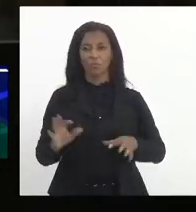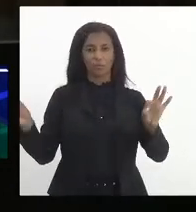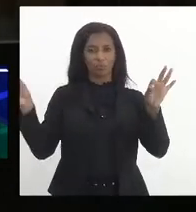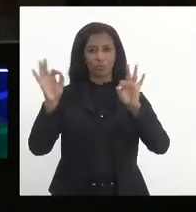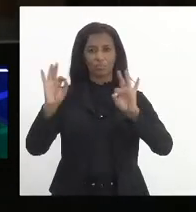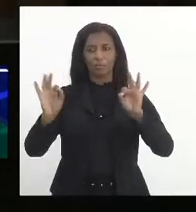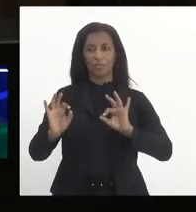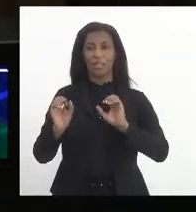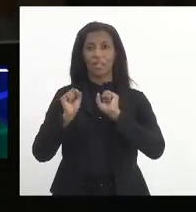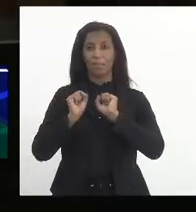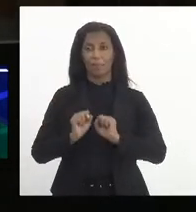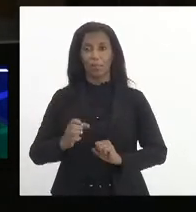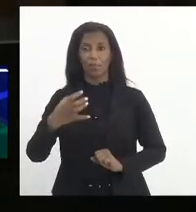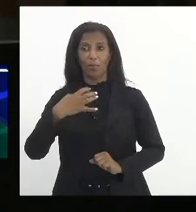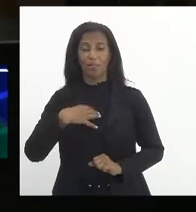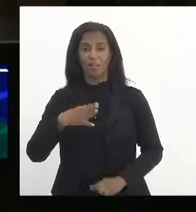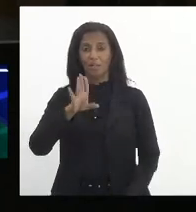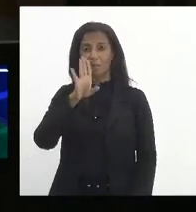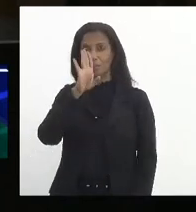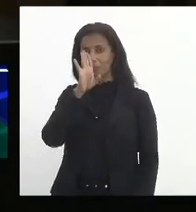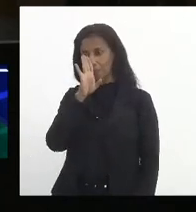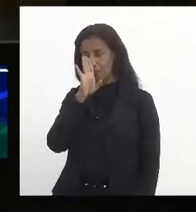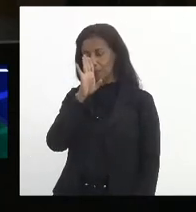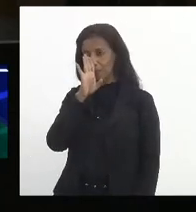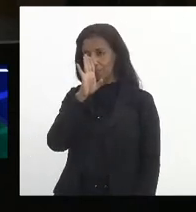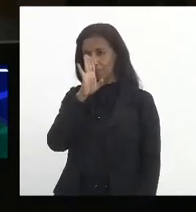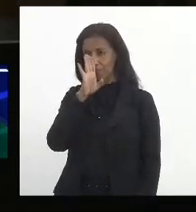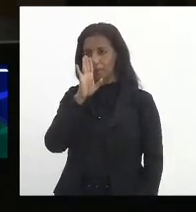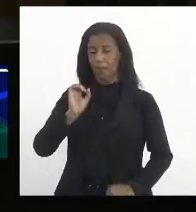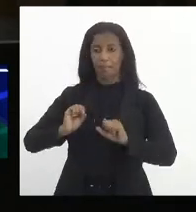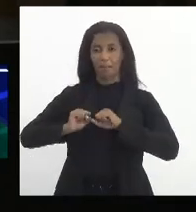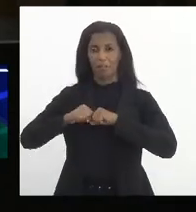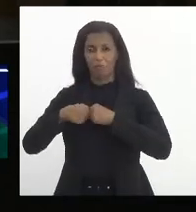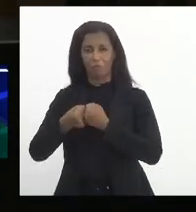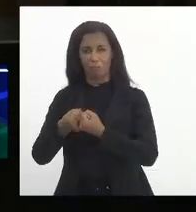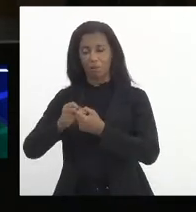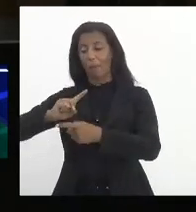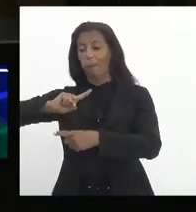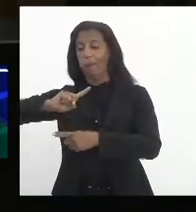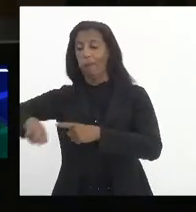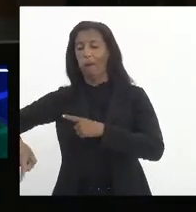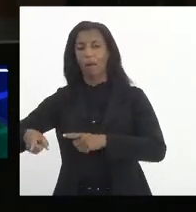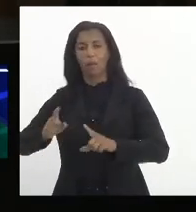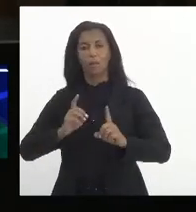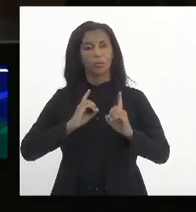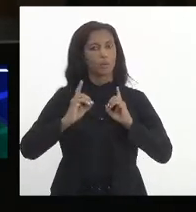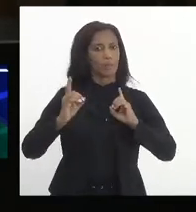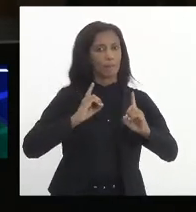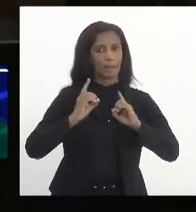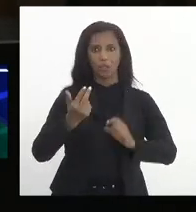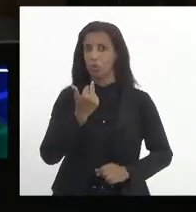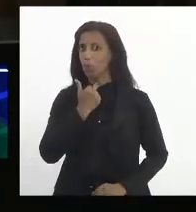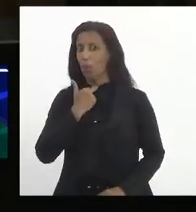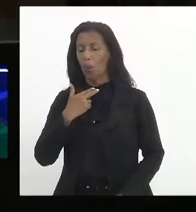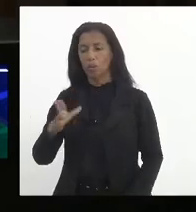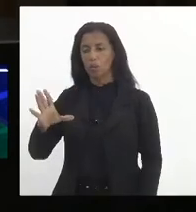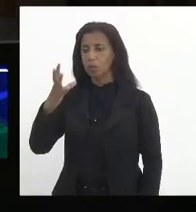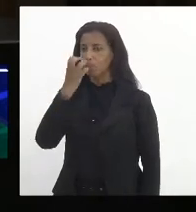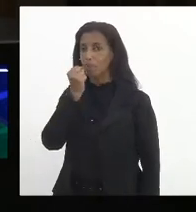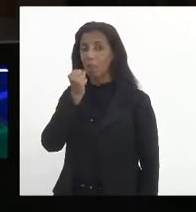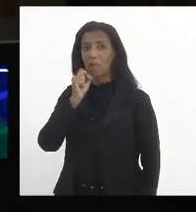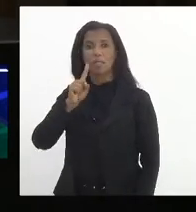ninguém pode ser silenciado pela força no debate ninguém pode ser